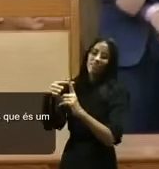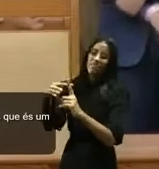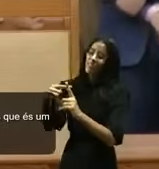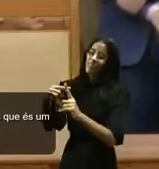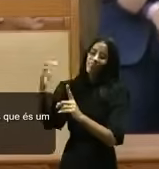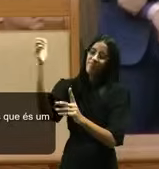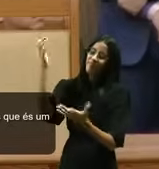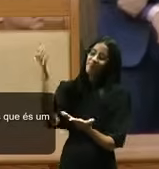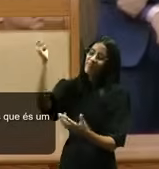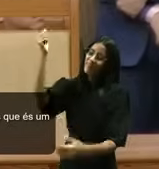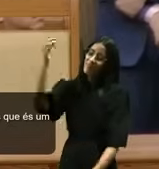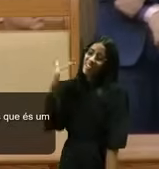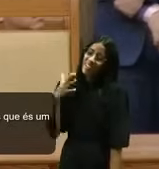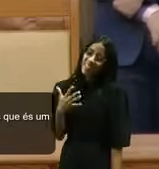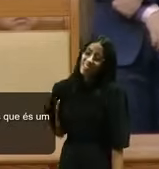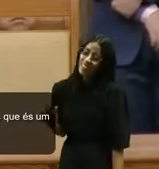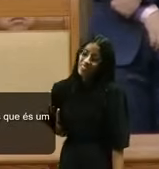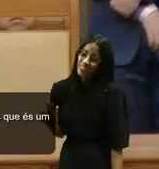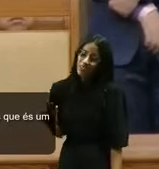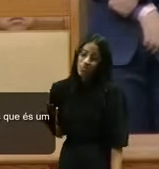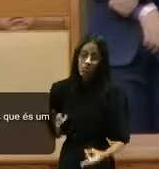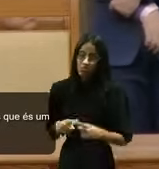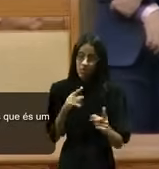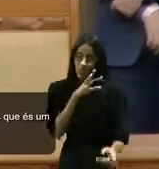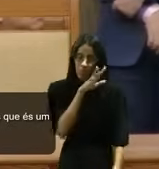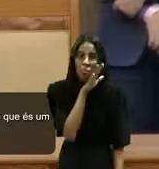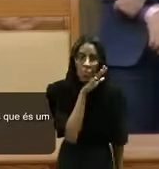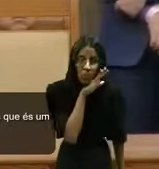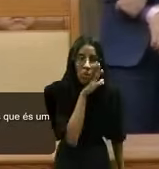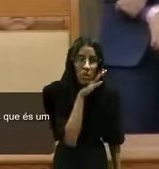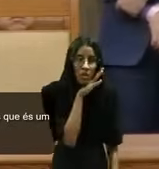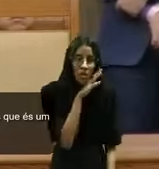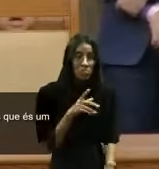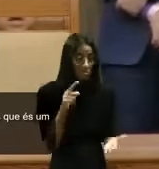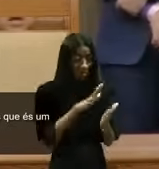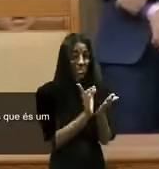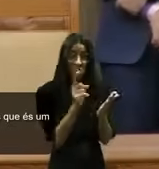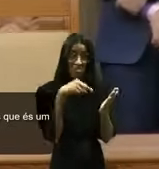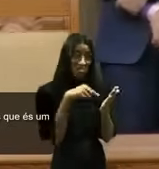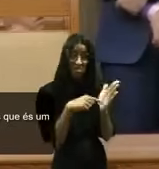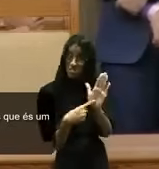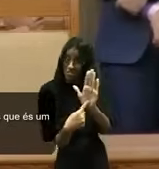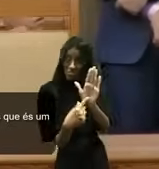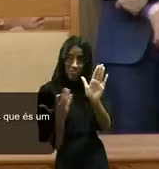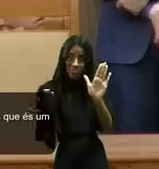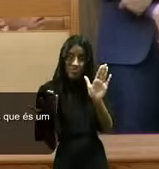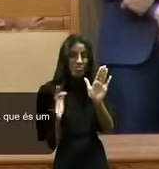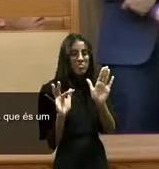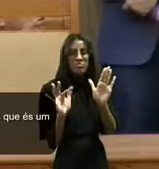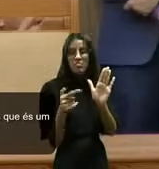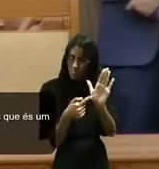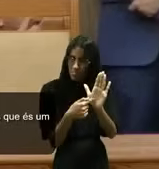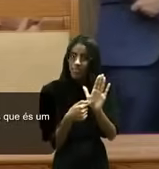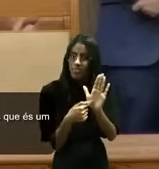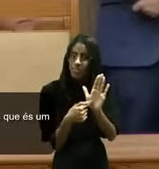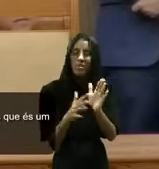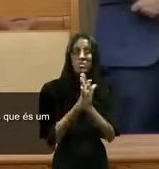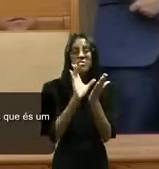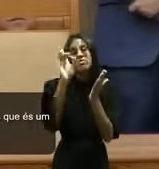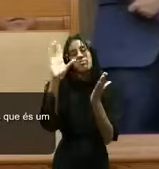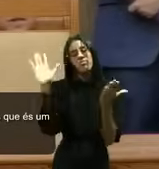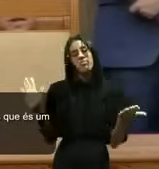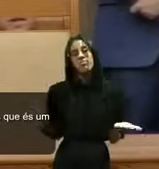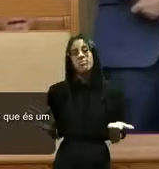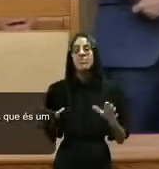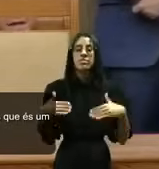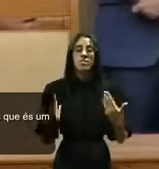é desgraçada não sou eu não é a Bíblia que tá dizendo ou não é é a Bíblia Olha ela era vamos lá bem forte ela era